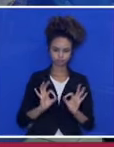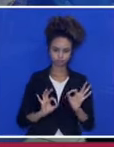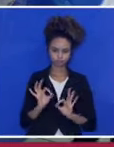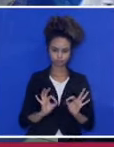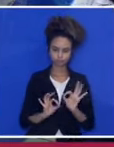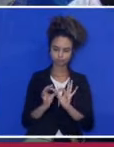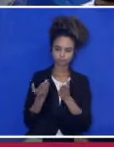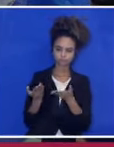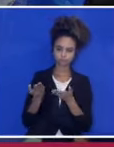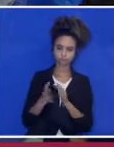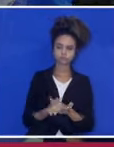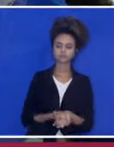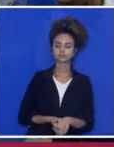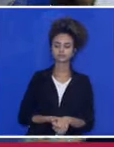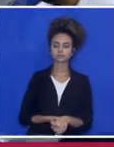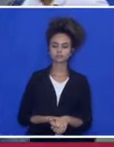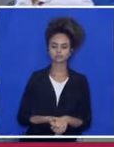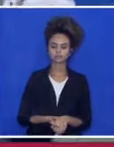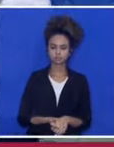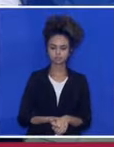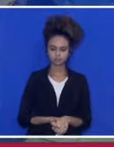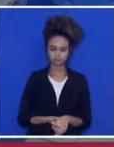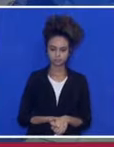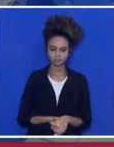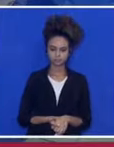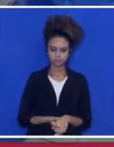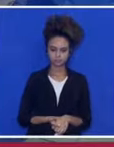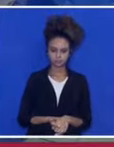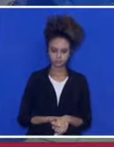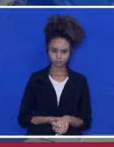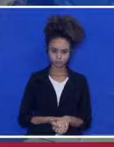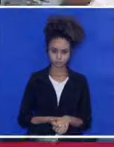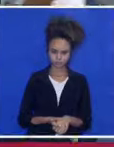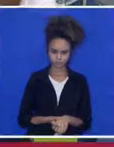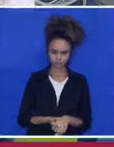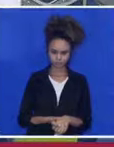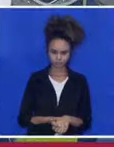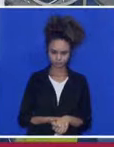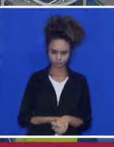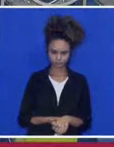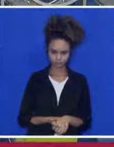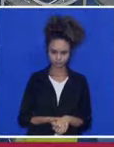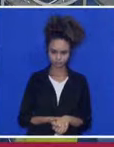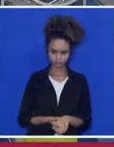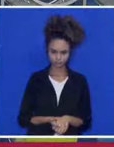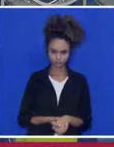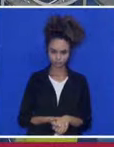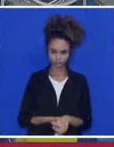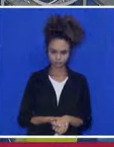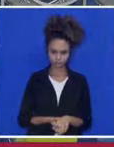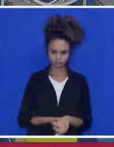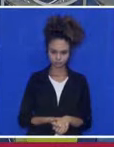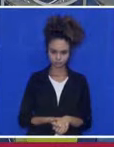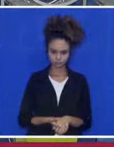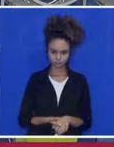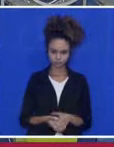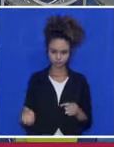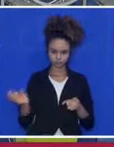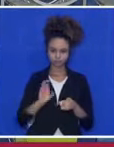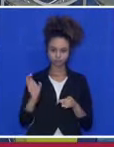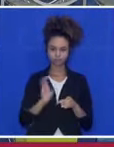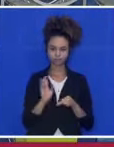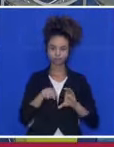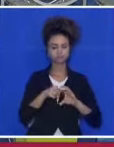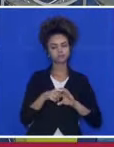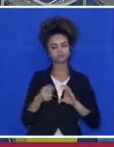nosso colega da Caixa, nossa garota da sorte, vão realizar este procedimento de reabastecimento do suporte em cima do globo número